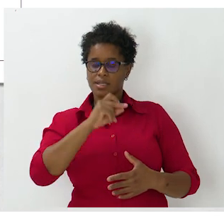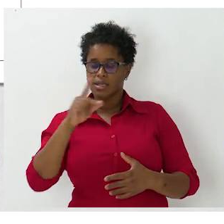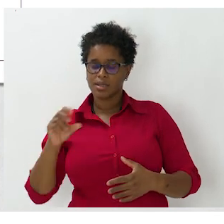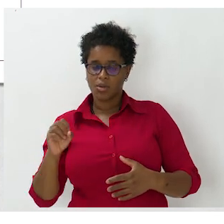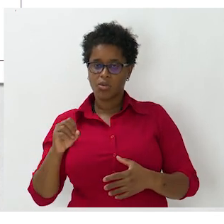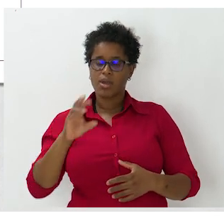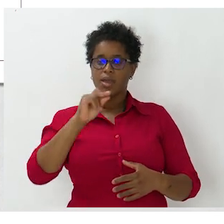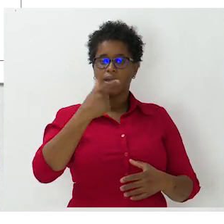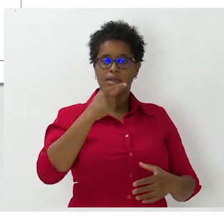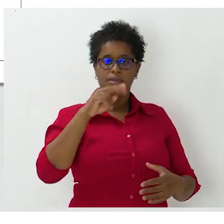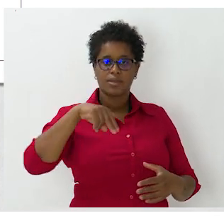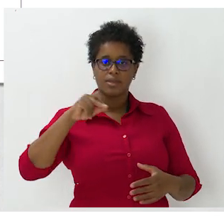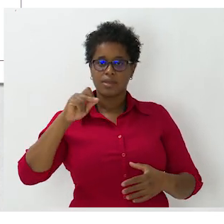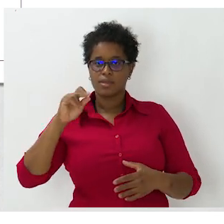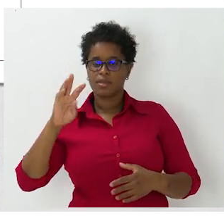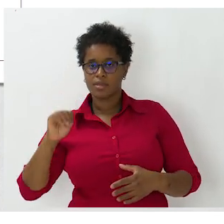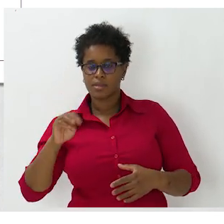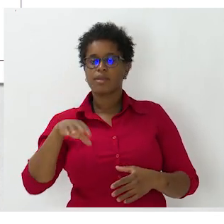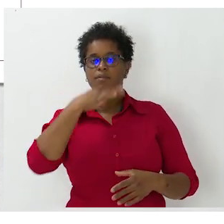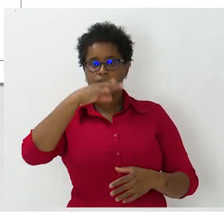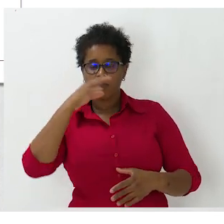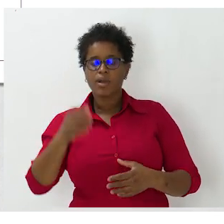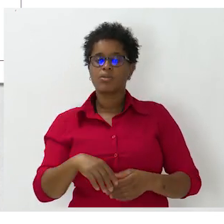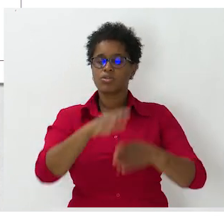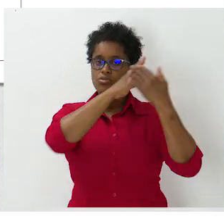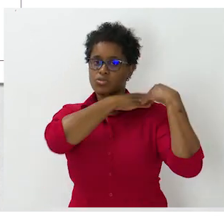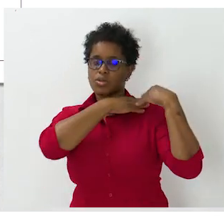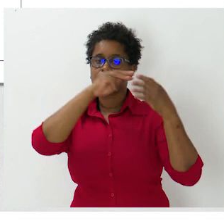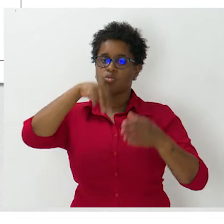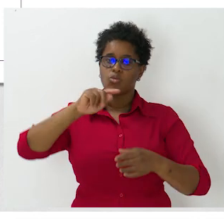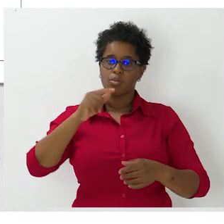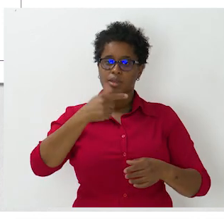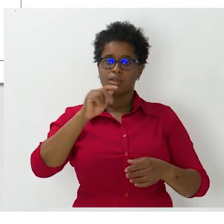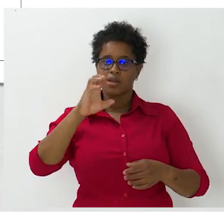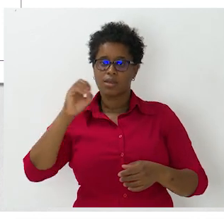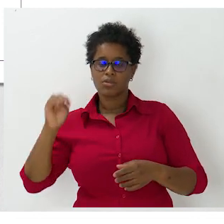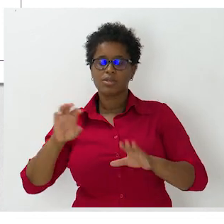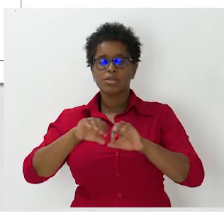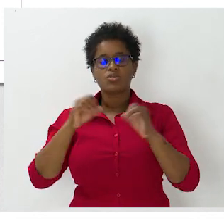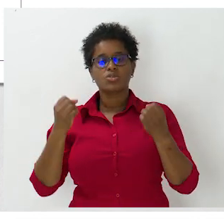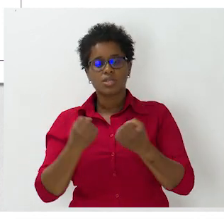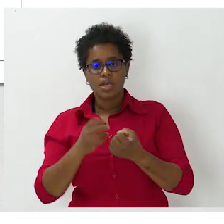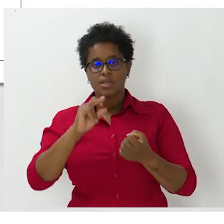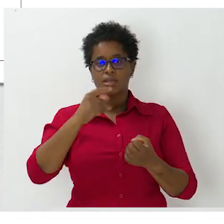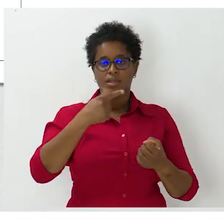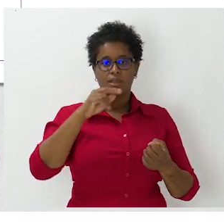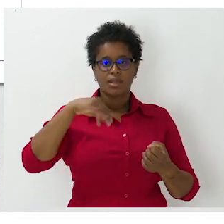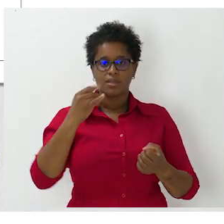Atenas? Destaca o papel dos metecos na sociedade ateniense.